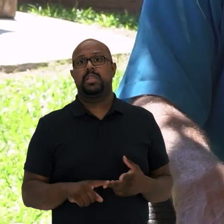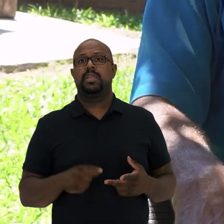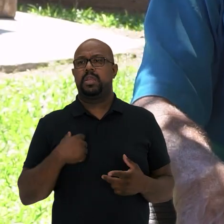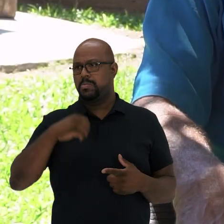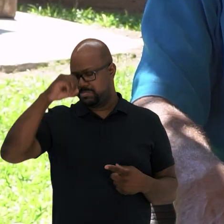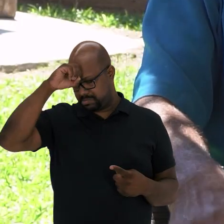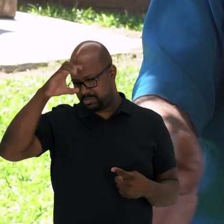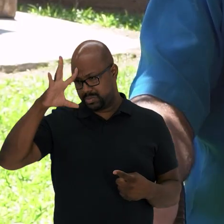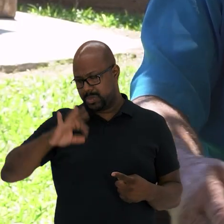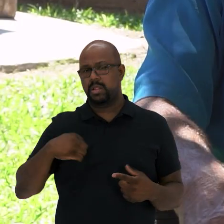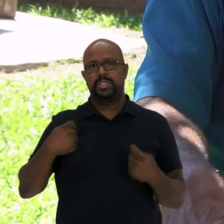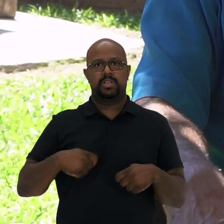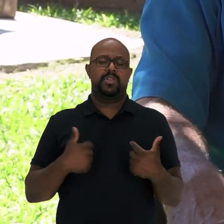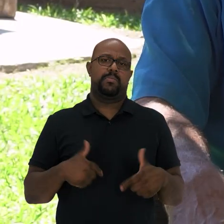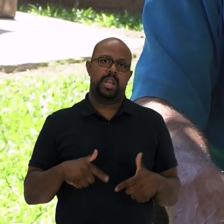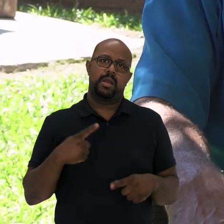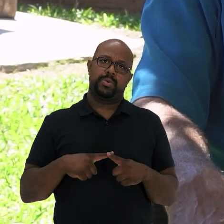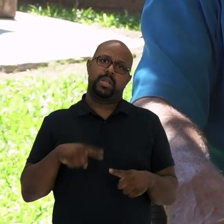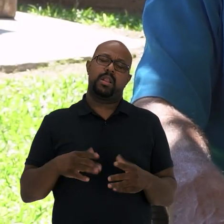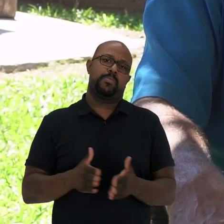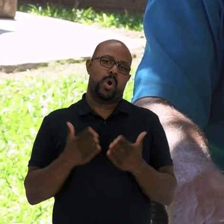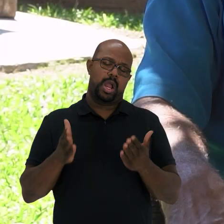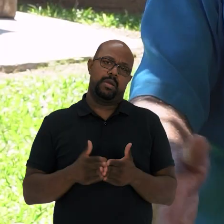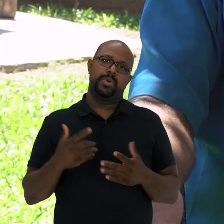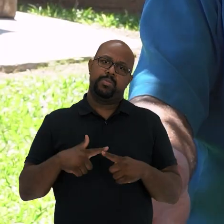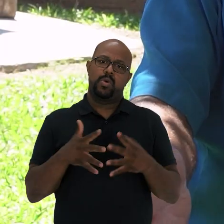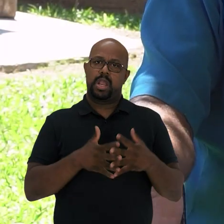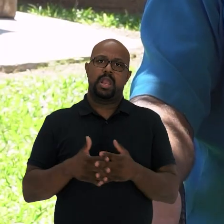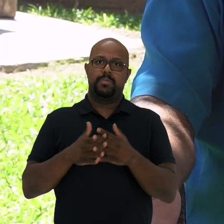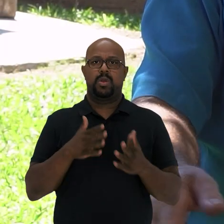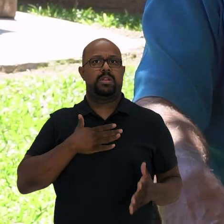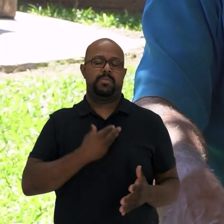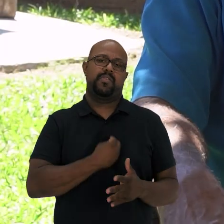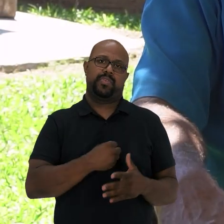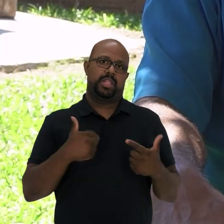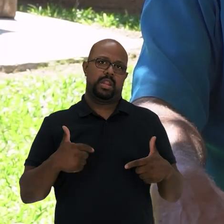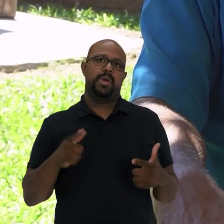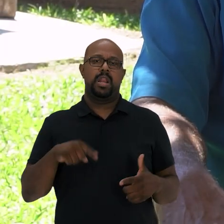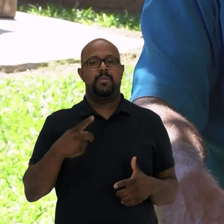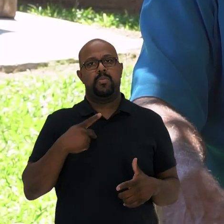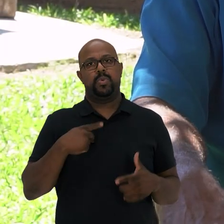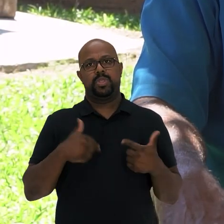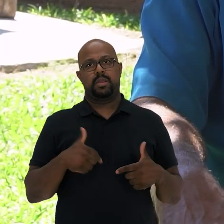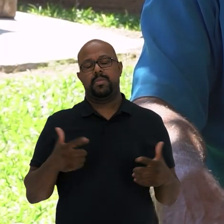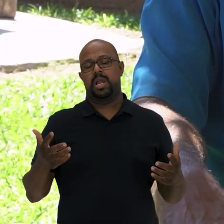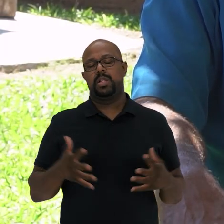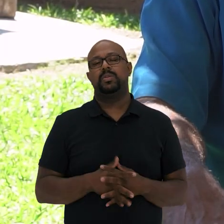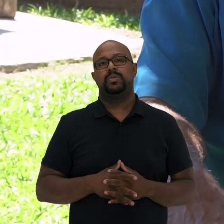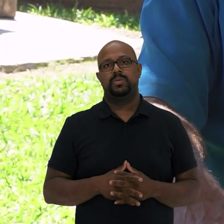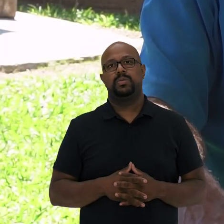eu desconheci, que a gente precisava trabalhar, porque a gente é pobre, o meu caminhão era o ramo de vida, né? Era meu